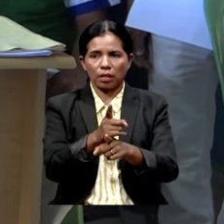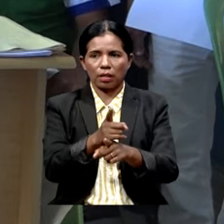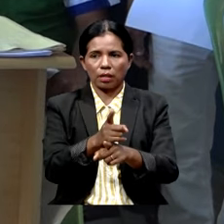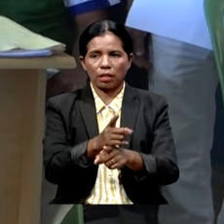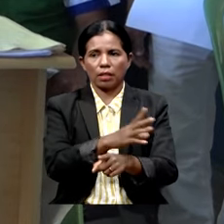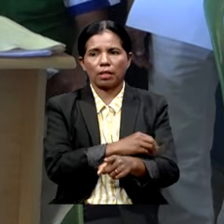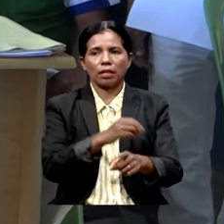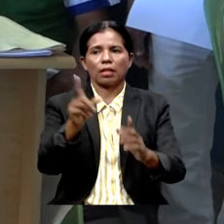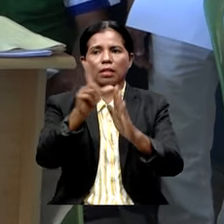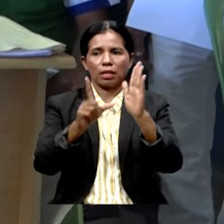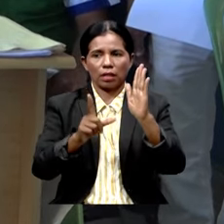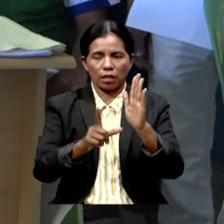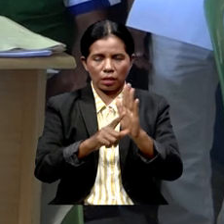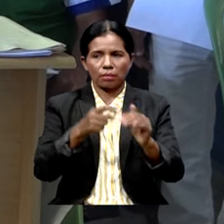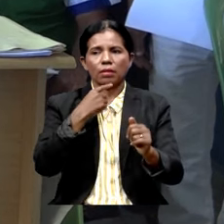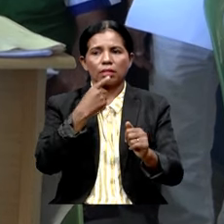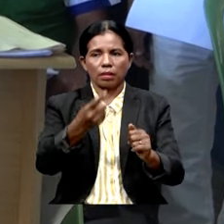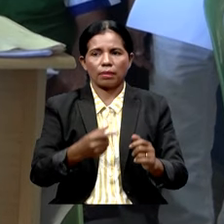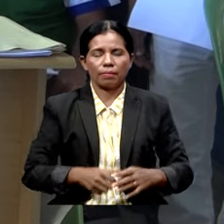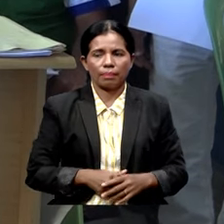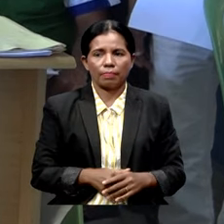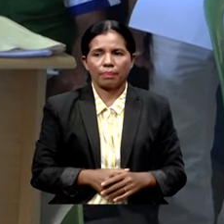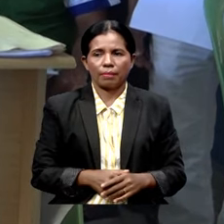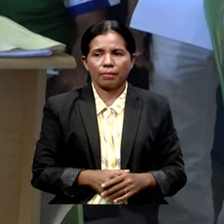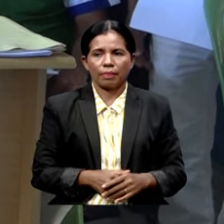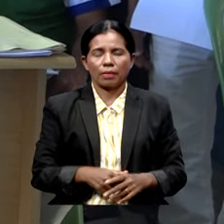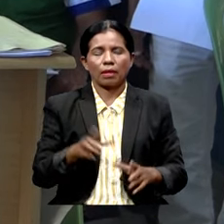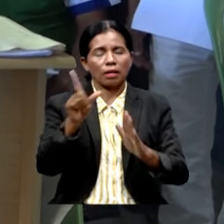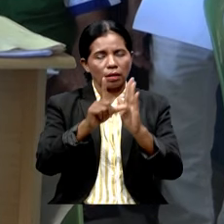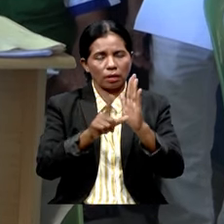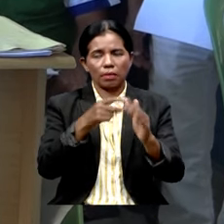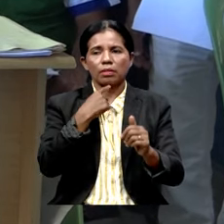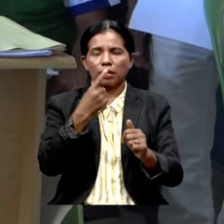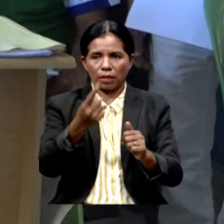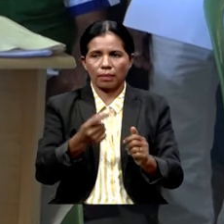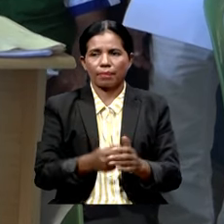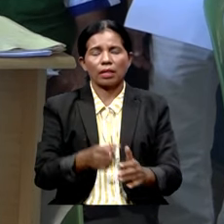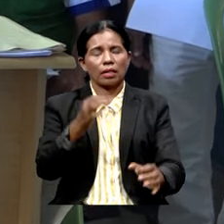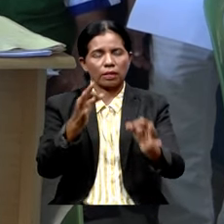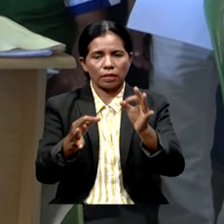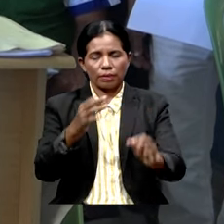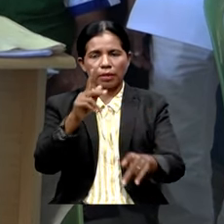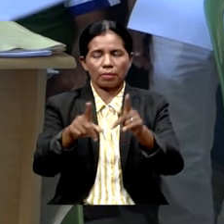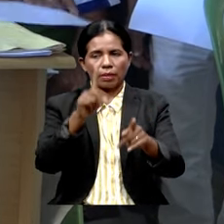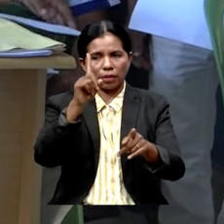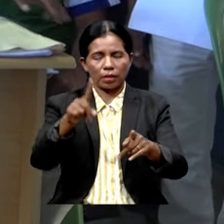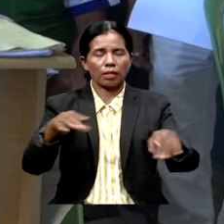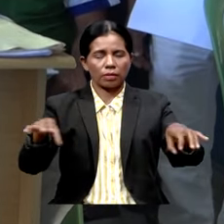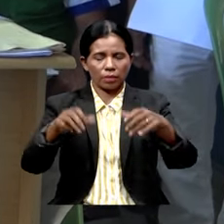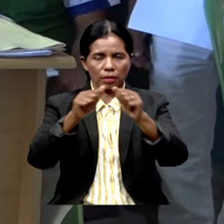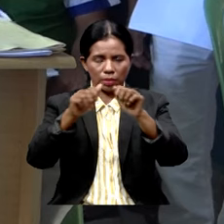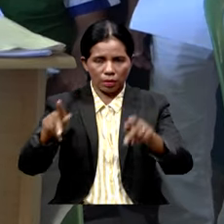ne lei maxei hatete. Lei maxei hatete. Se é maída serviço de